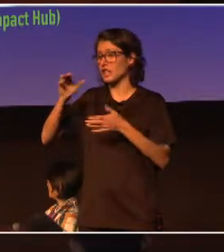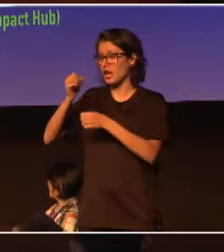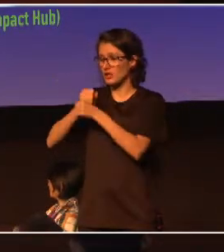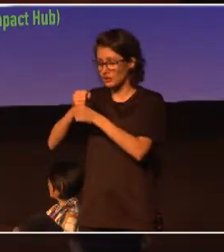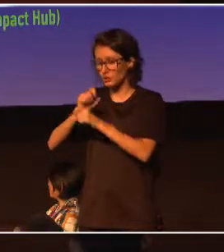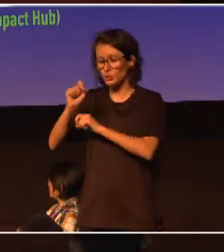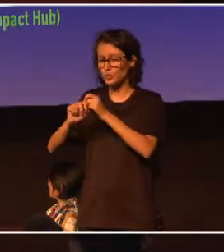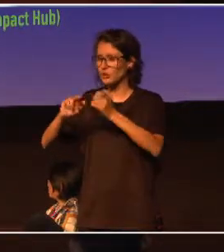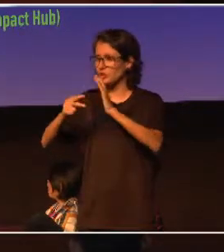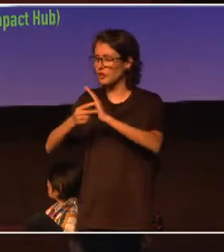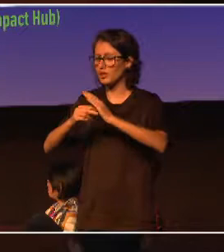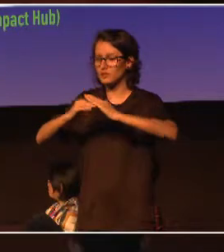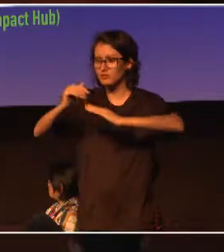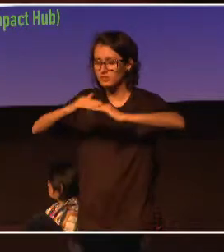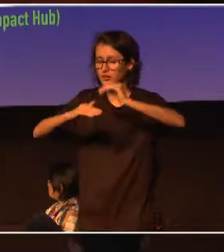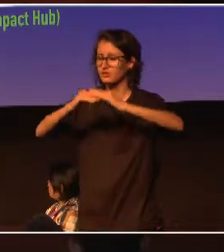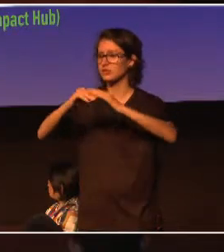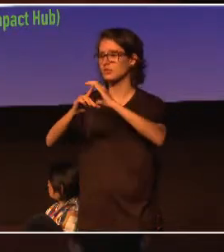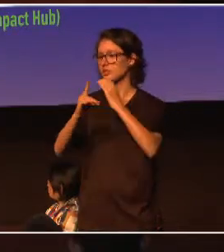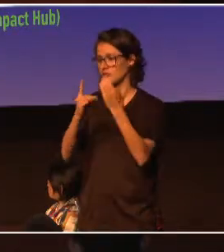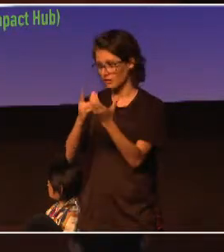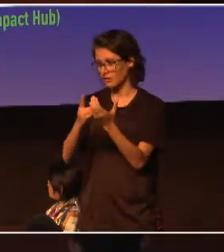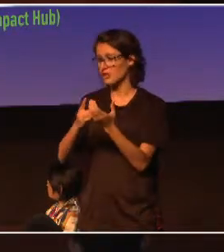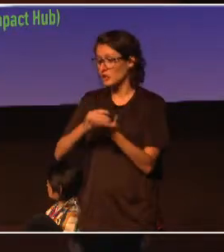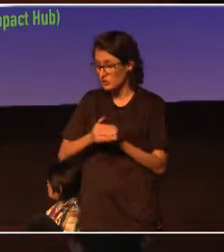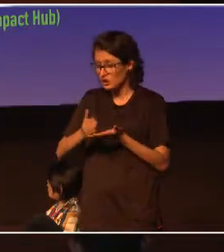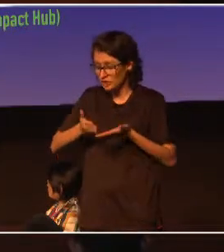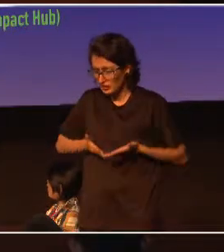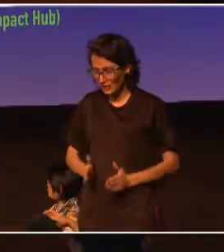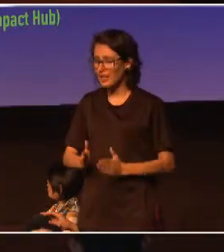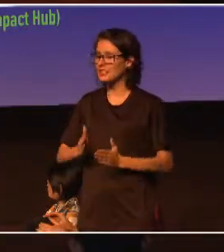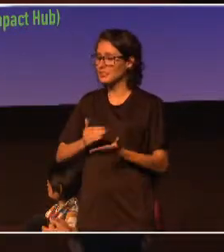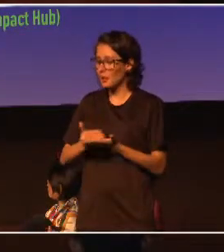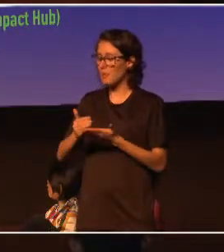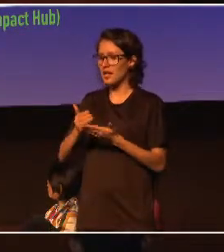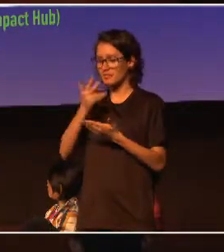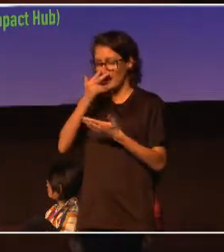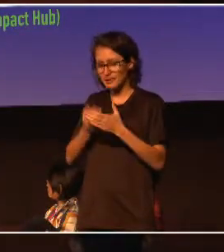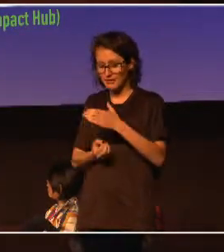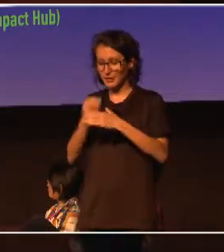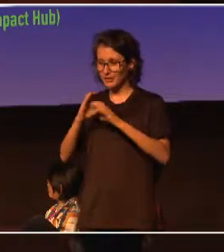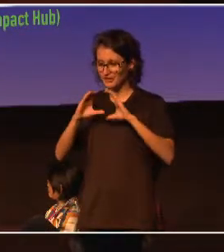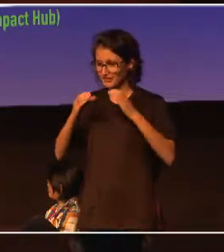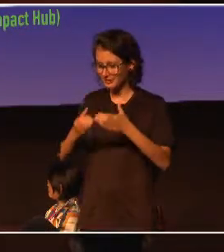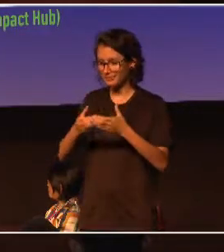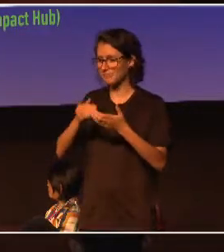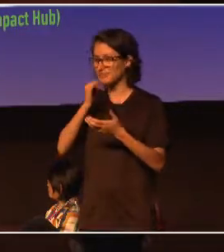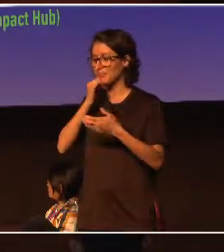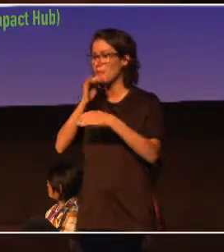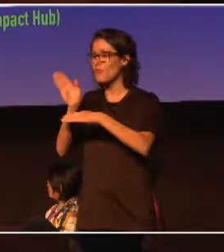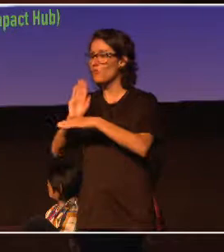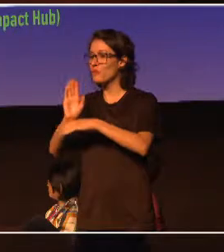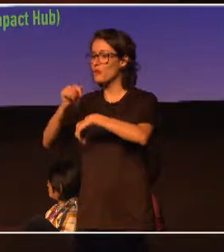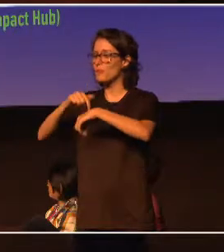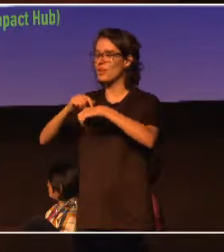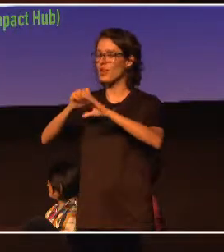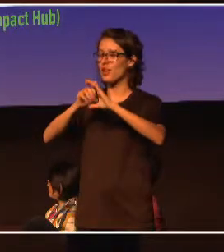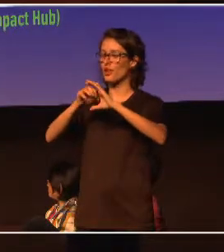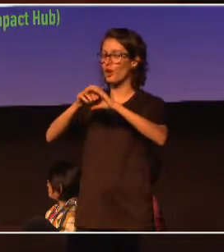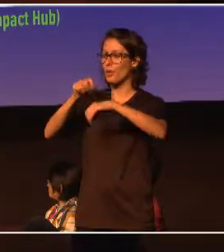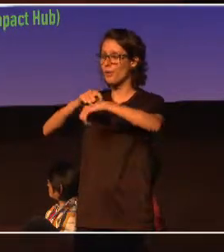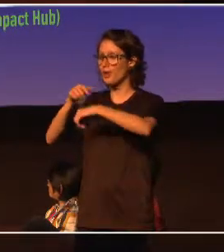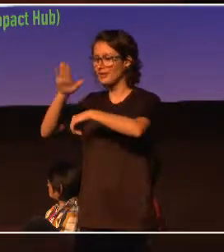construir comunidade, eu acho que desde que a gente nasce, a gente constrói comunidade. Nos filmes da sessão da tarde, a gente vê a importância de ter